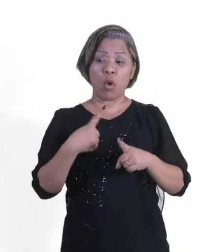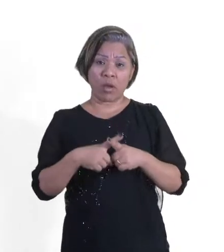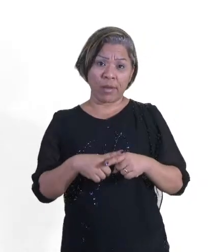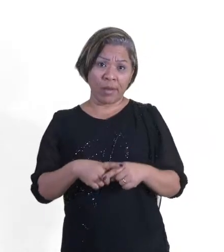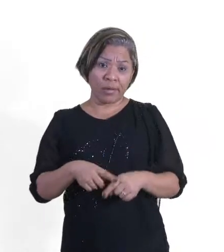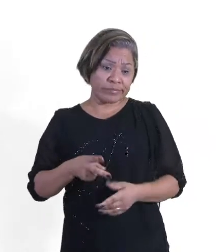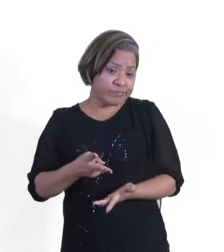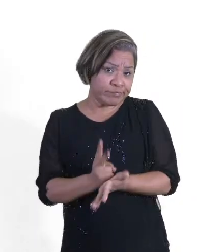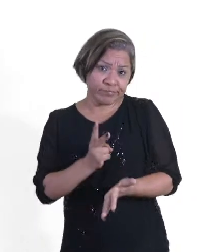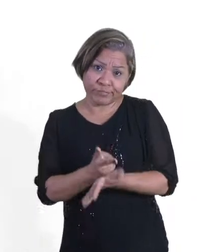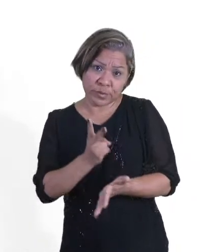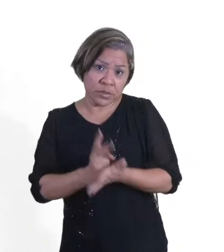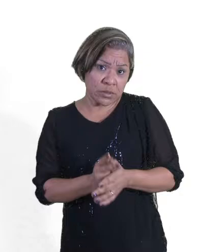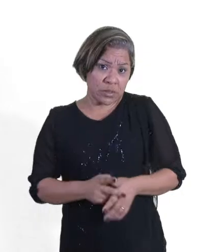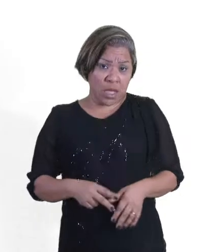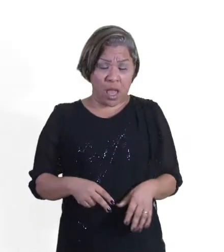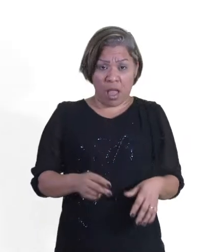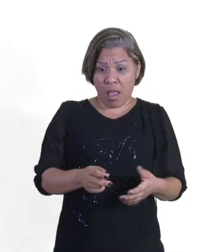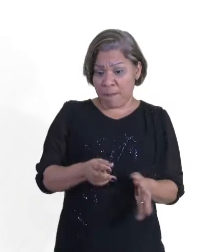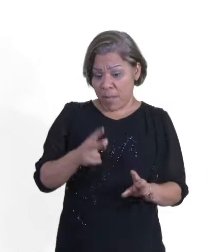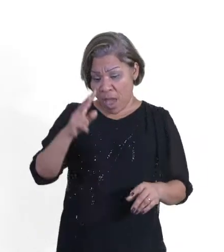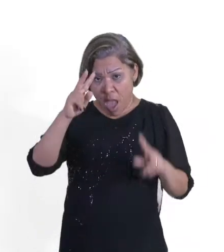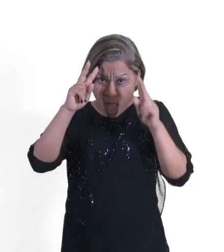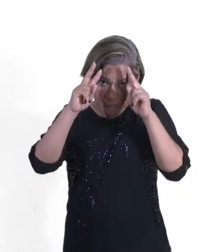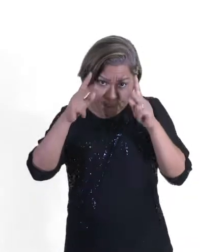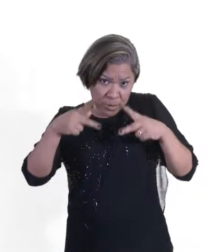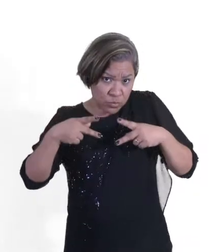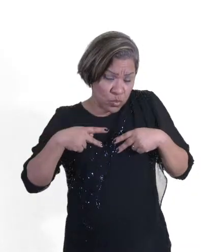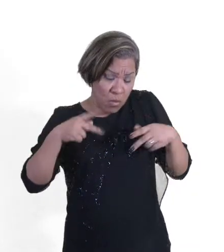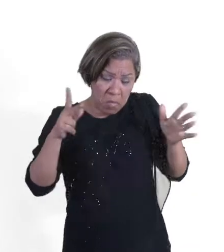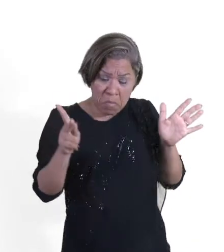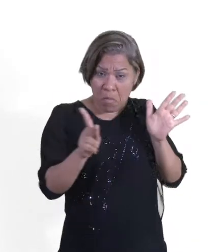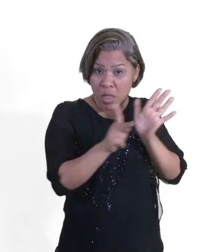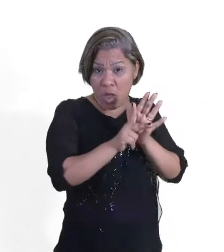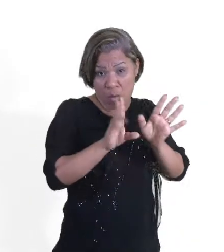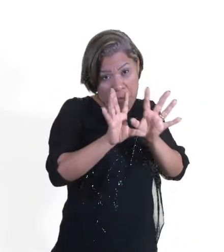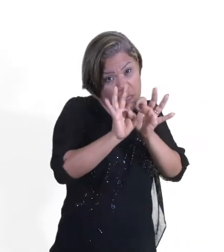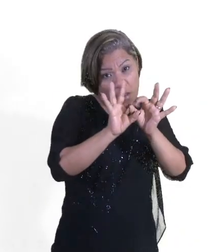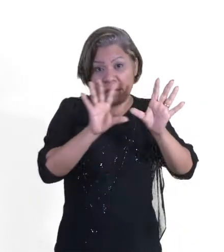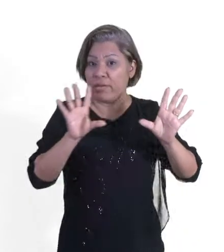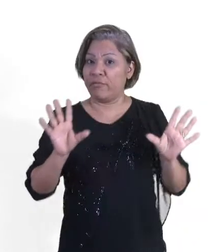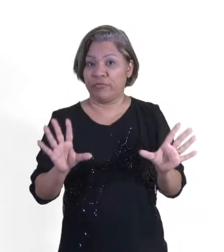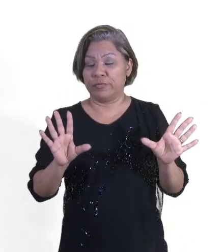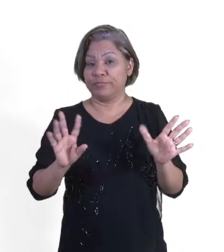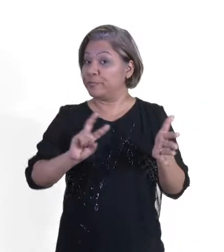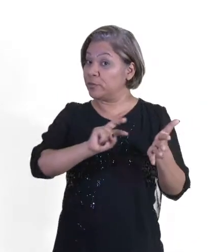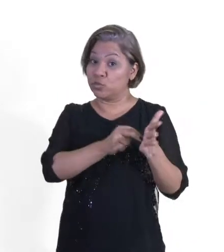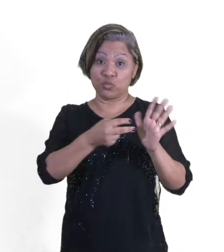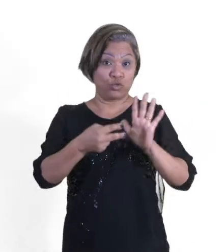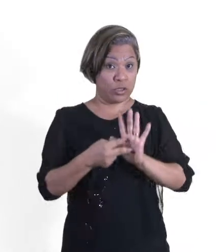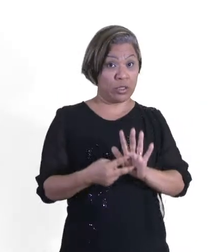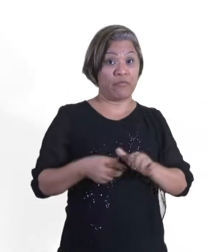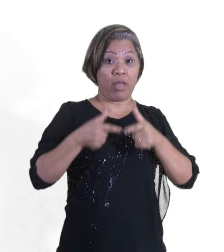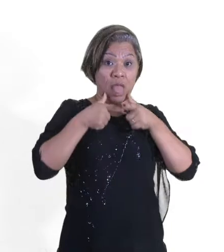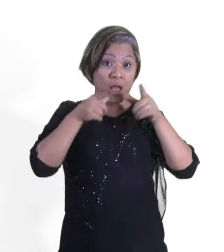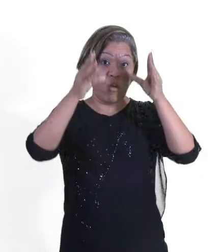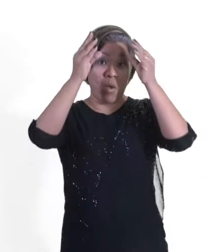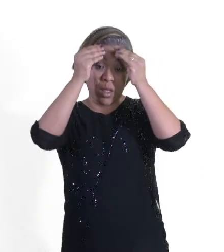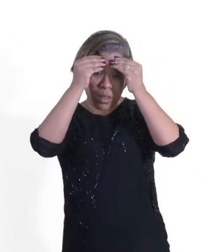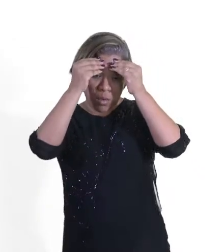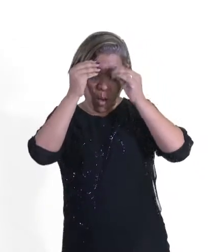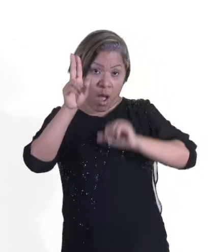pessoal, constituída de maneira livre. Isto não significa que a linguagem utilizada não deve